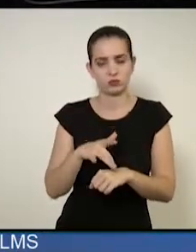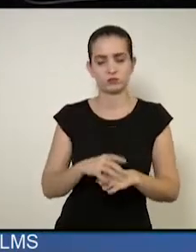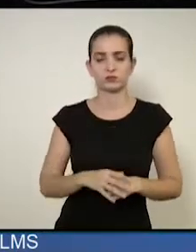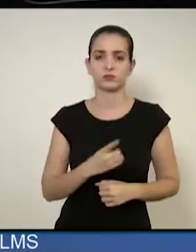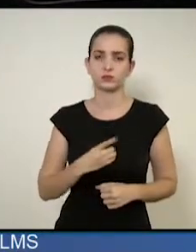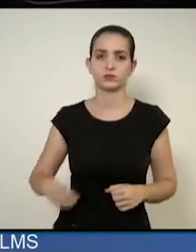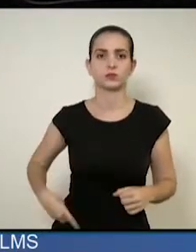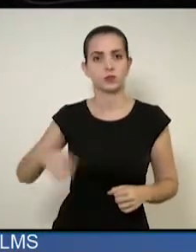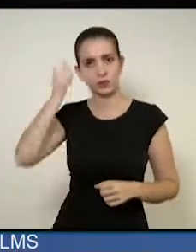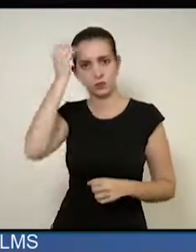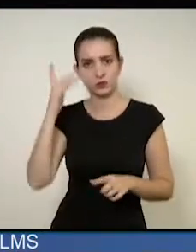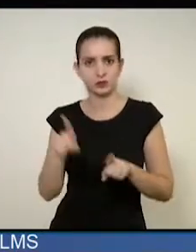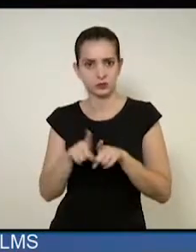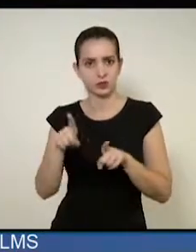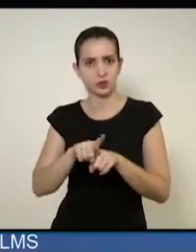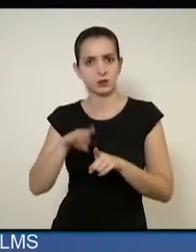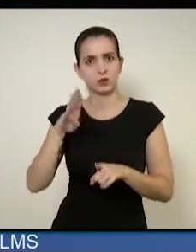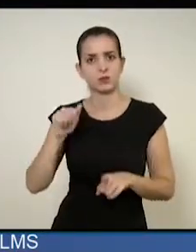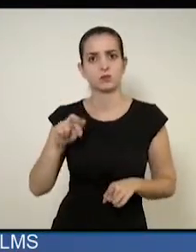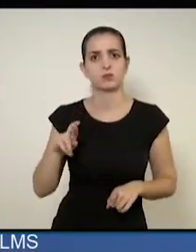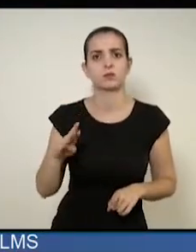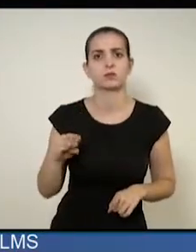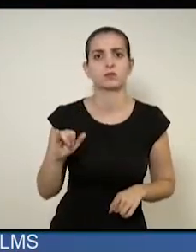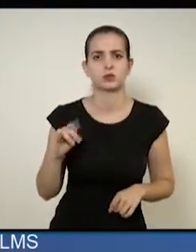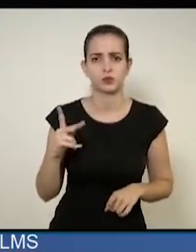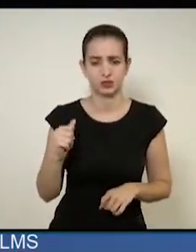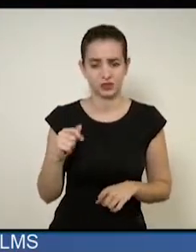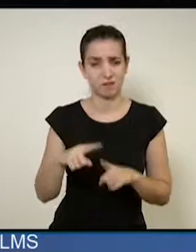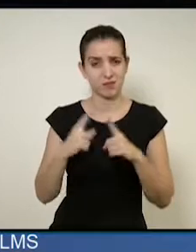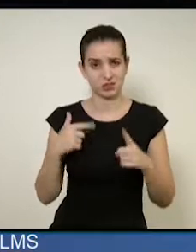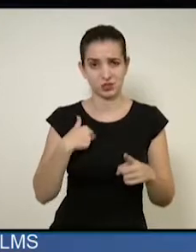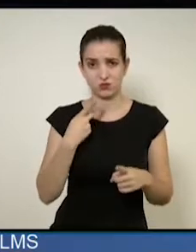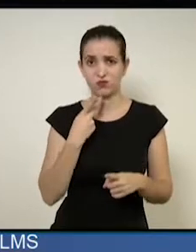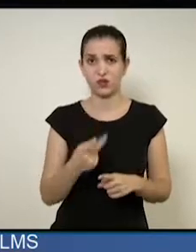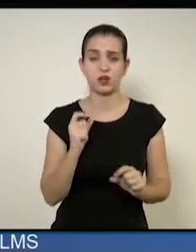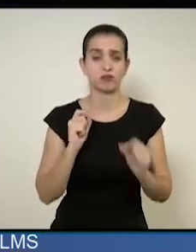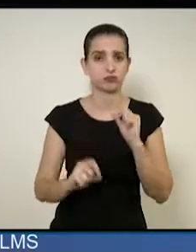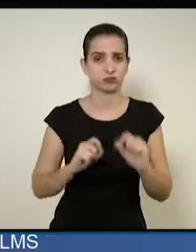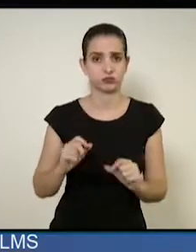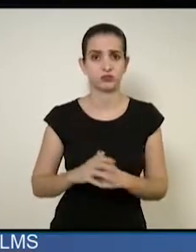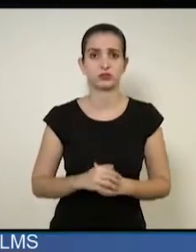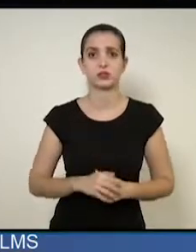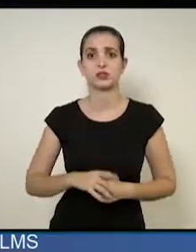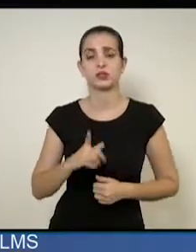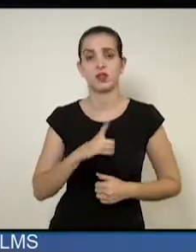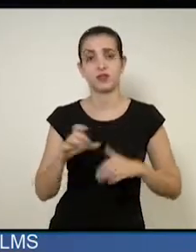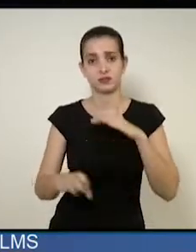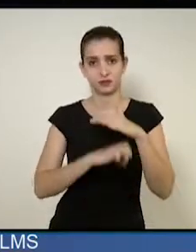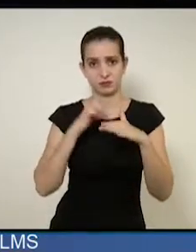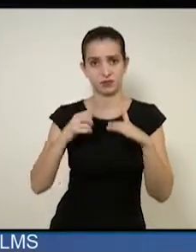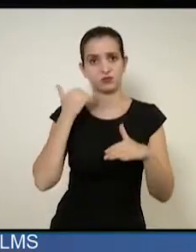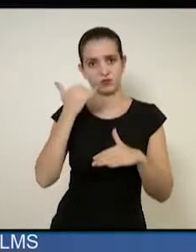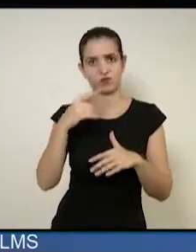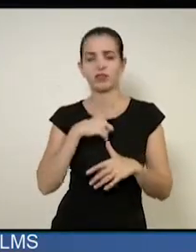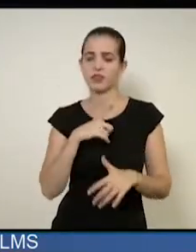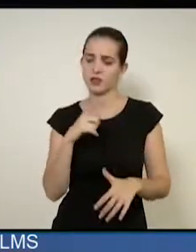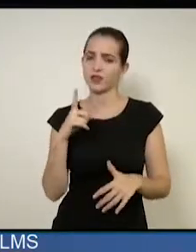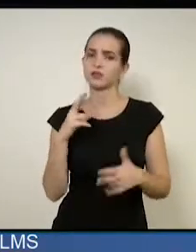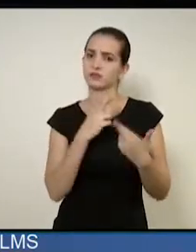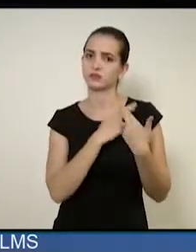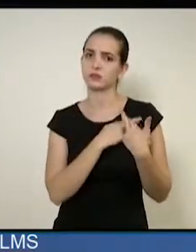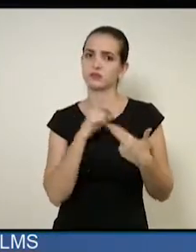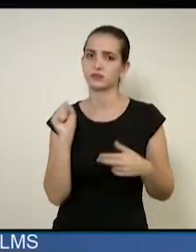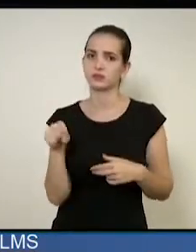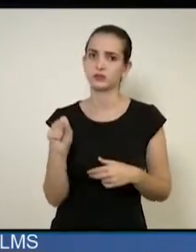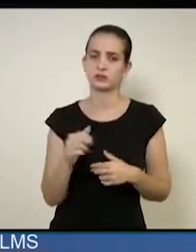Barbosinha, mas eu diria com certeza que as operadoras têm responsabilidade. Ontem foi citado um